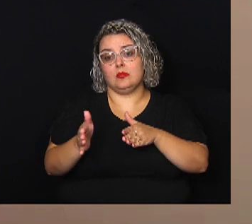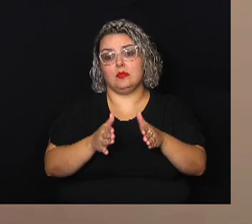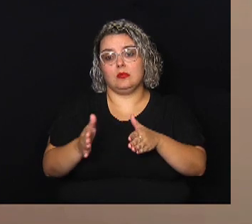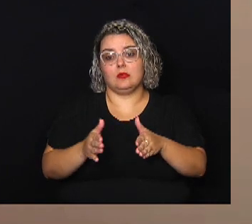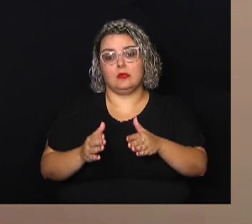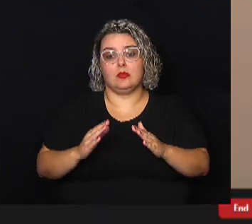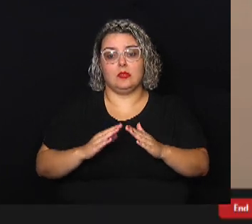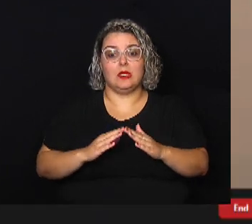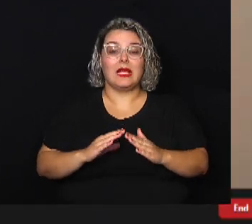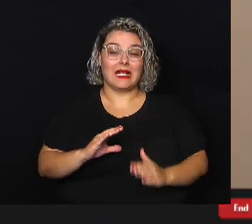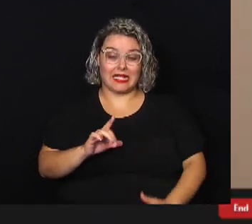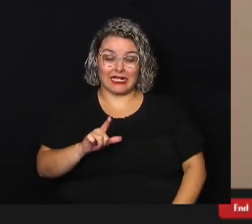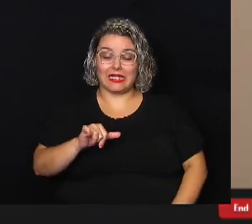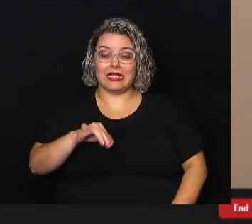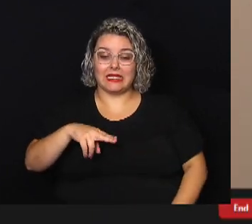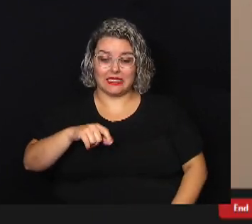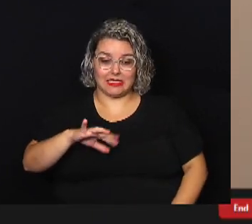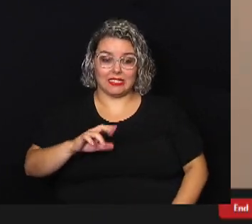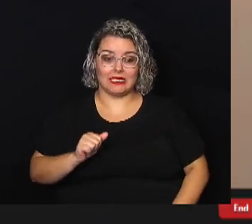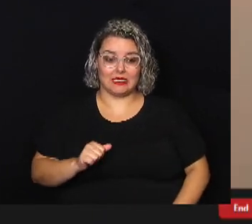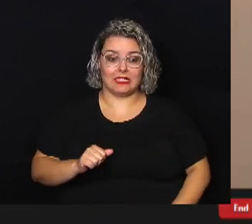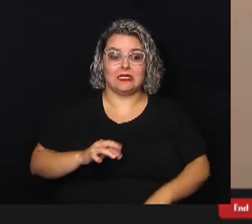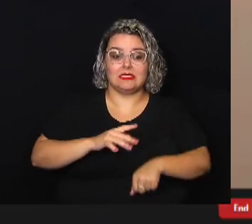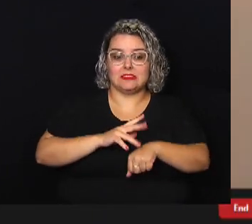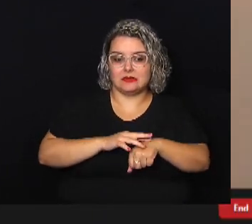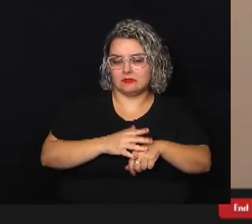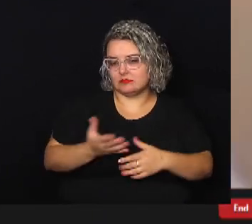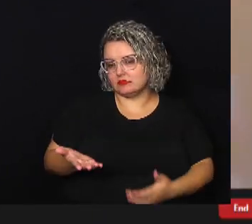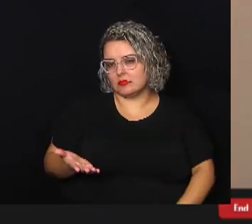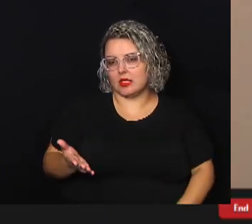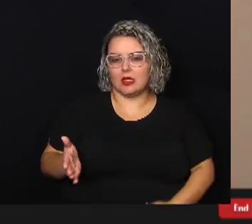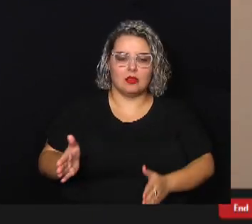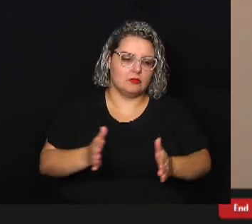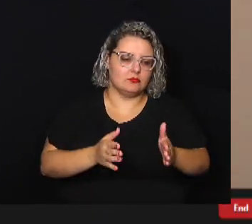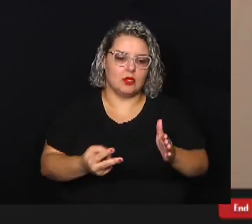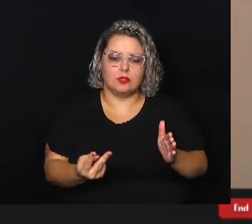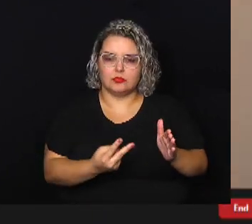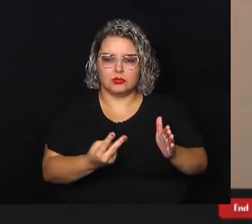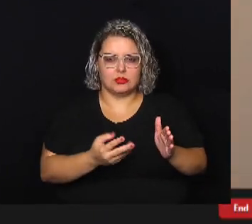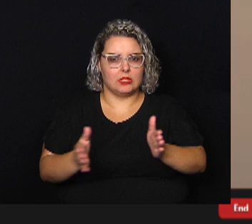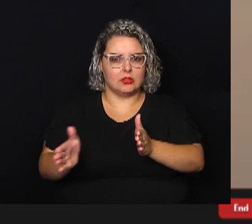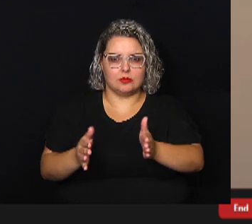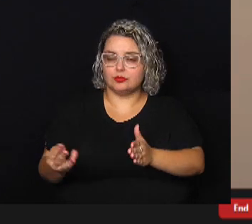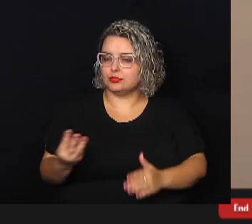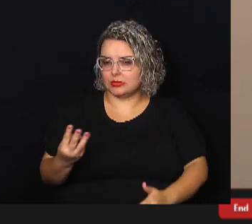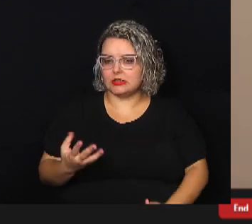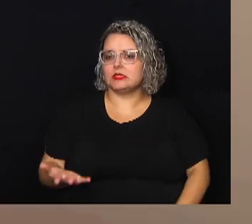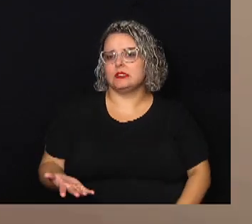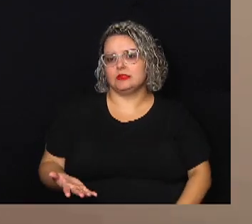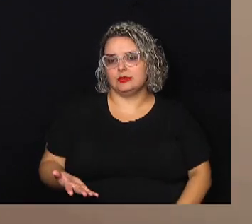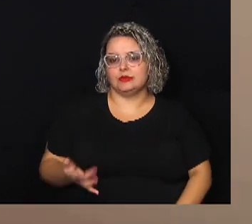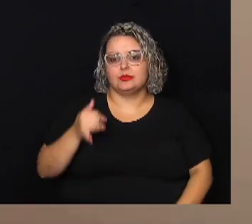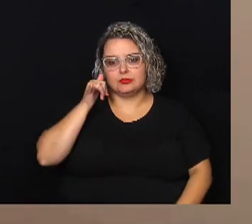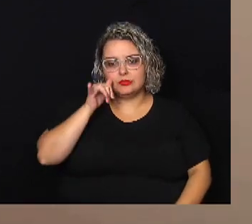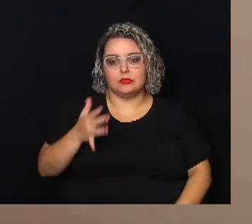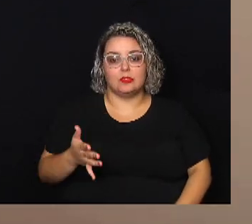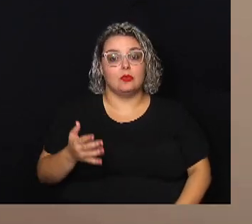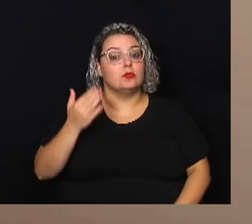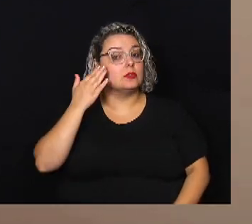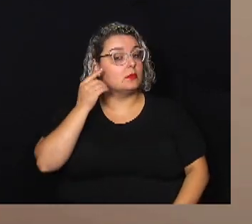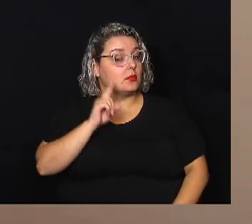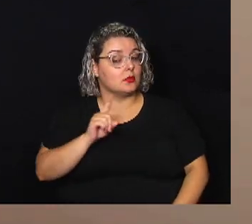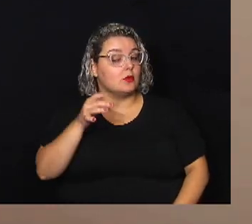da doença. A gente vai ali para o nível secundário, terciário de prevenção, o que nós sabemos que não é o